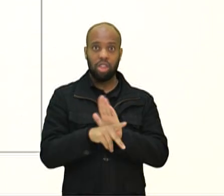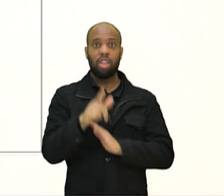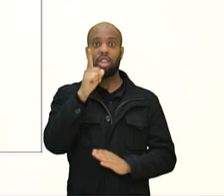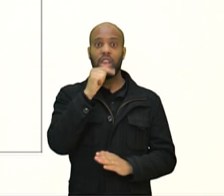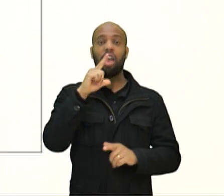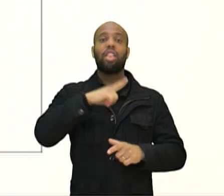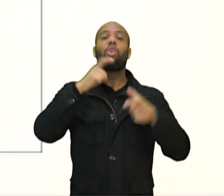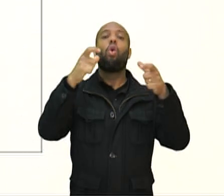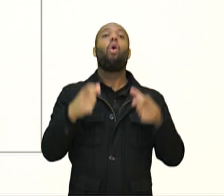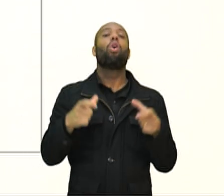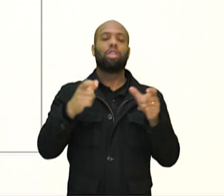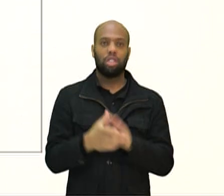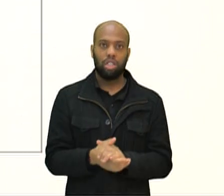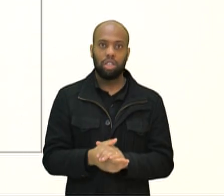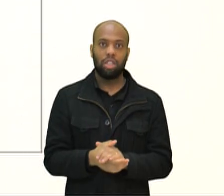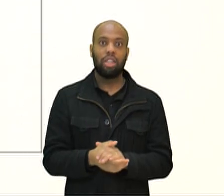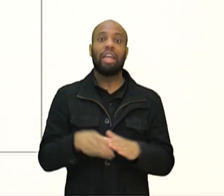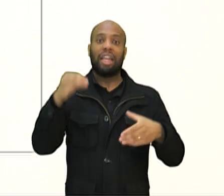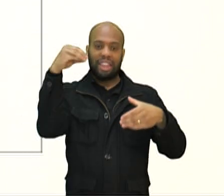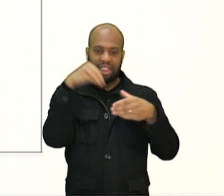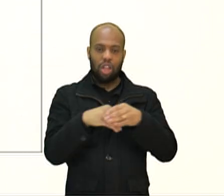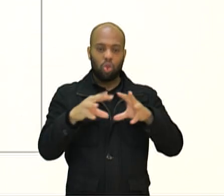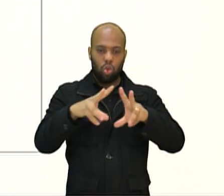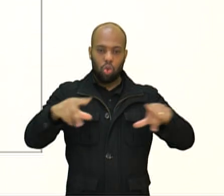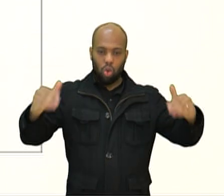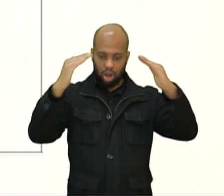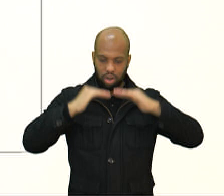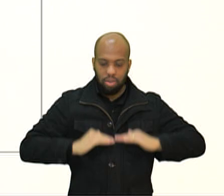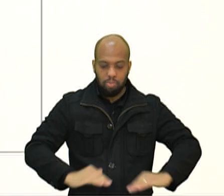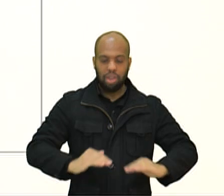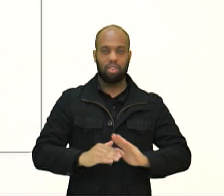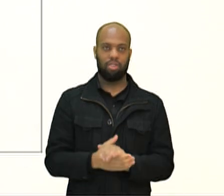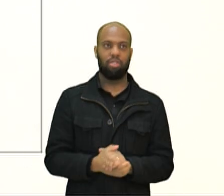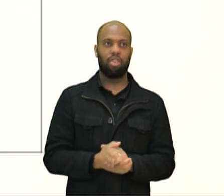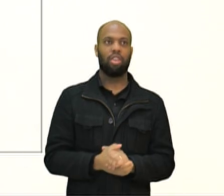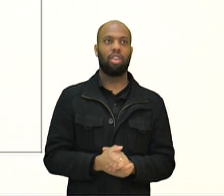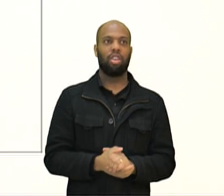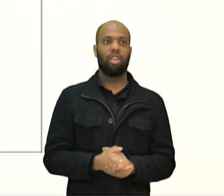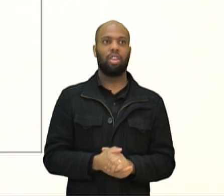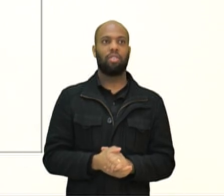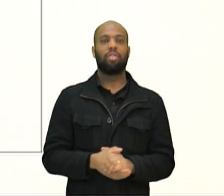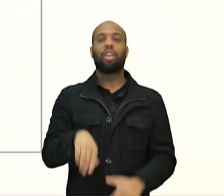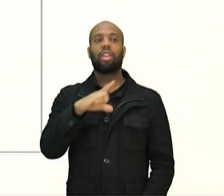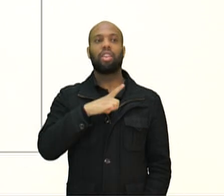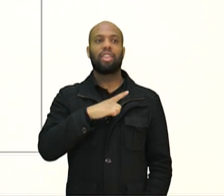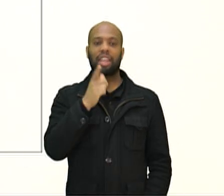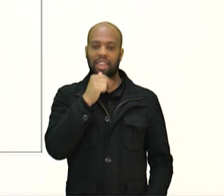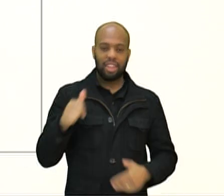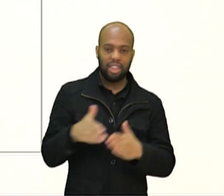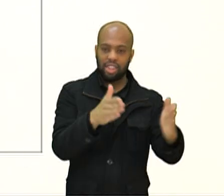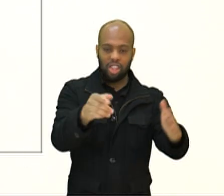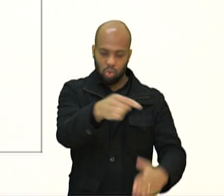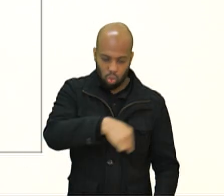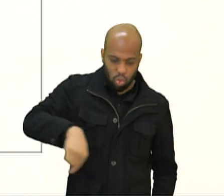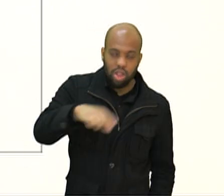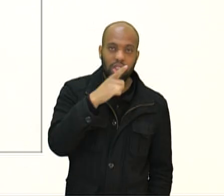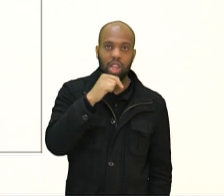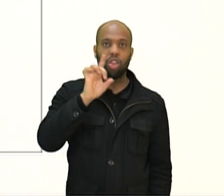água estando nos subsolos, sendo águas subterrâneas. E nós temos nos rios e